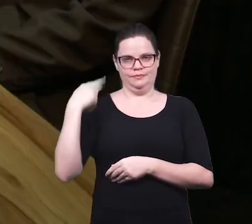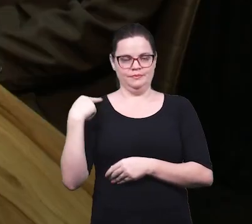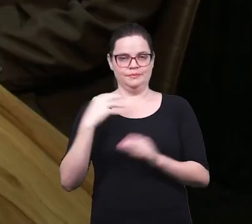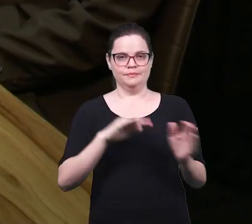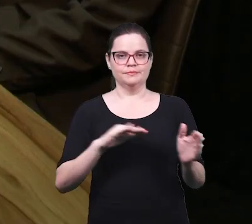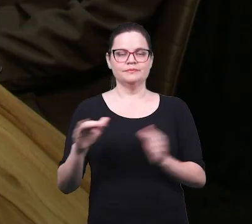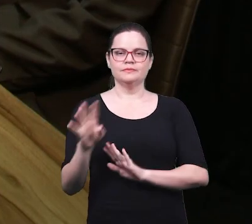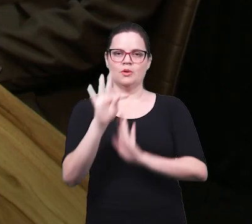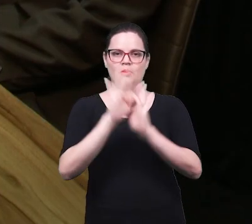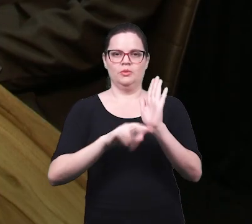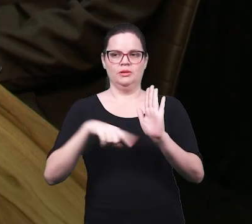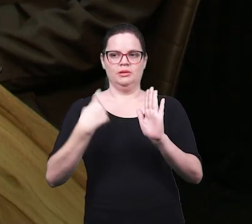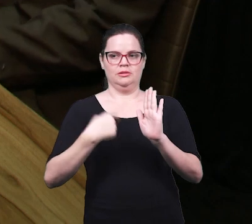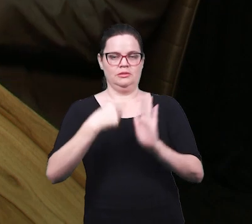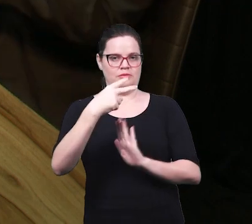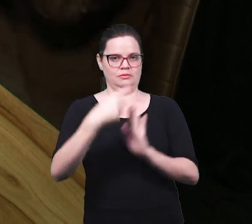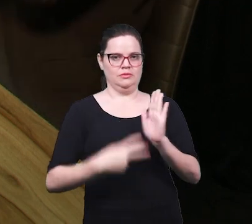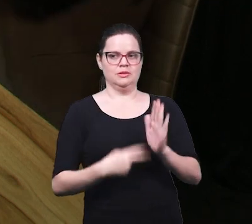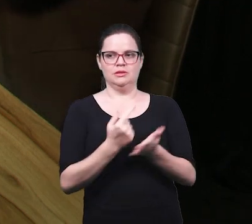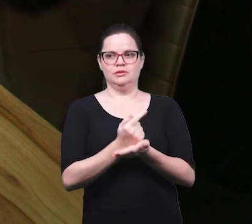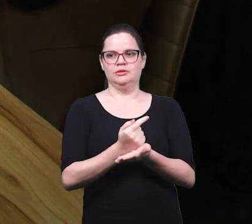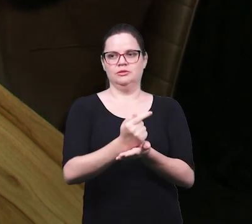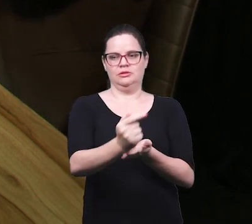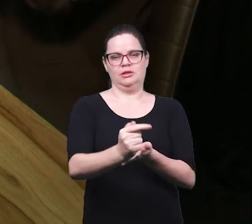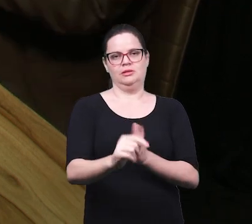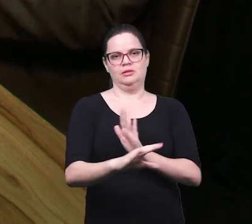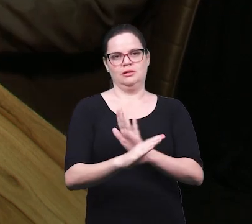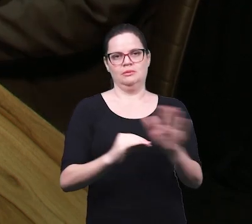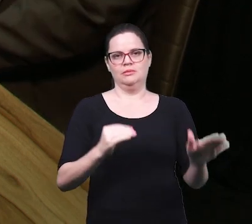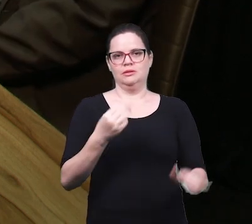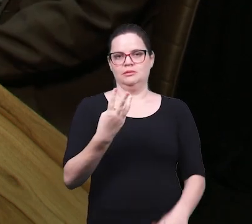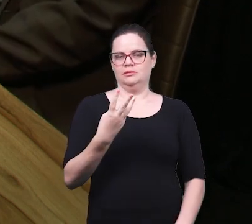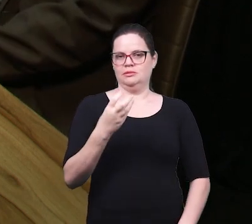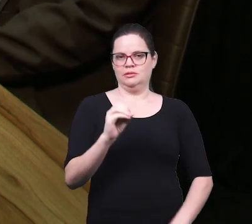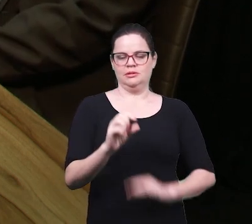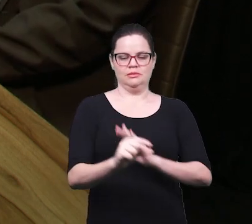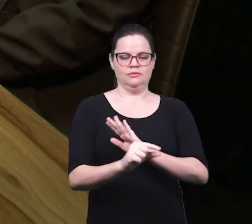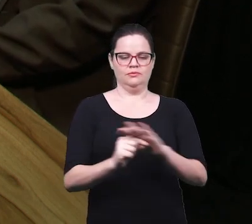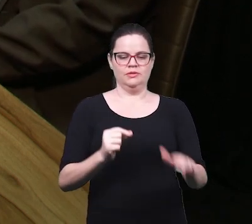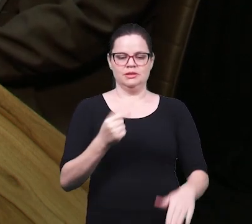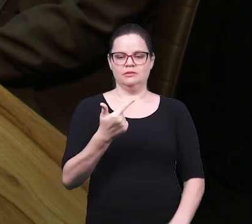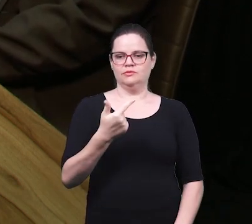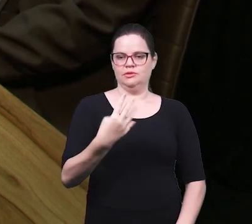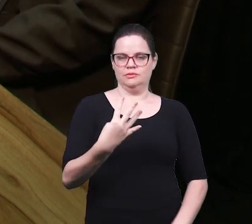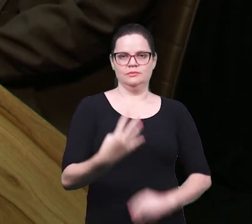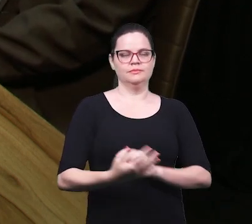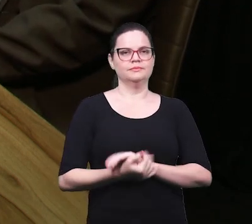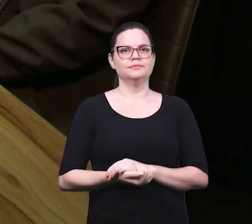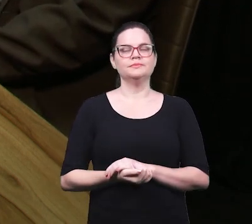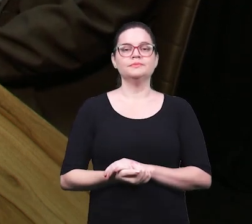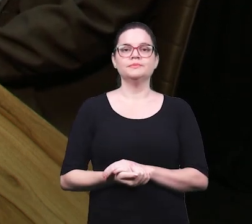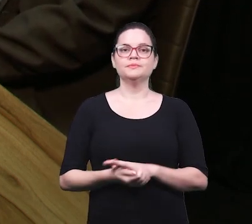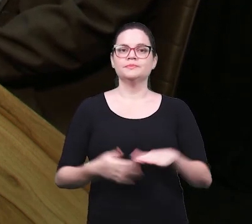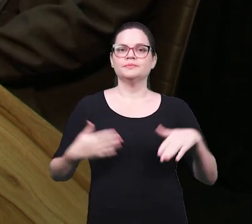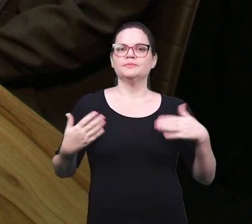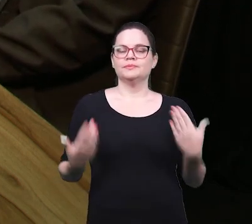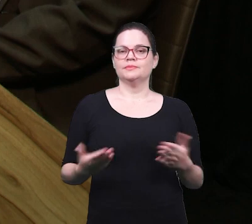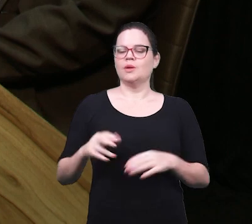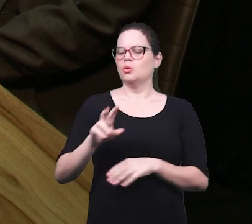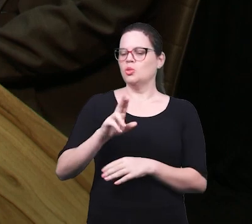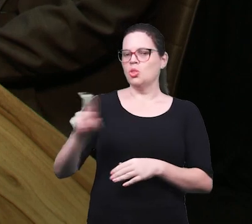José. Nosso texto base de hoje está em Gênesis, no capítulo 30, no versículo